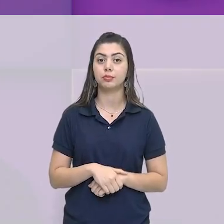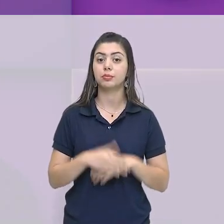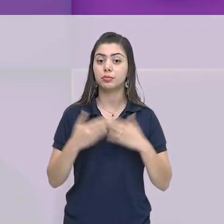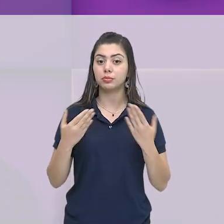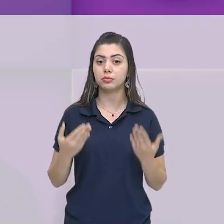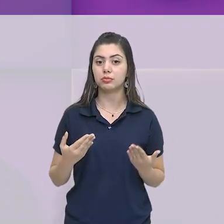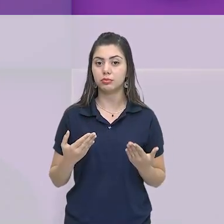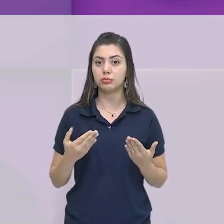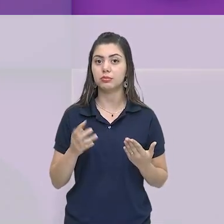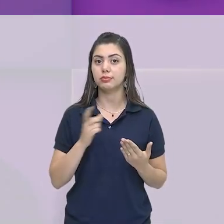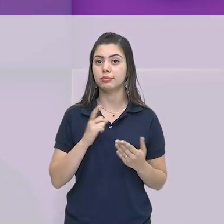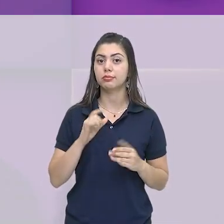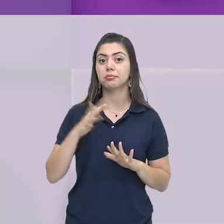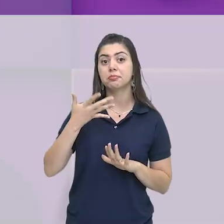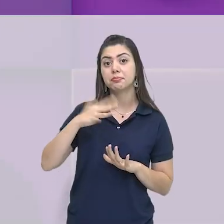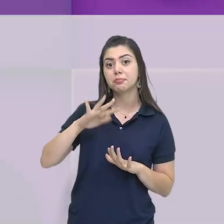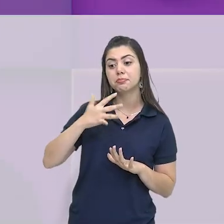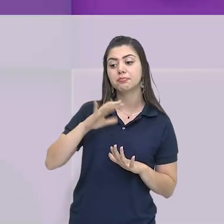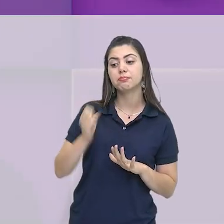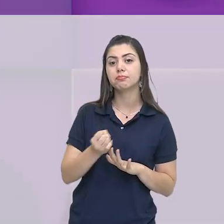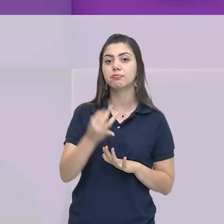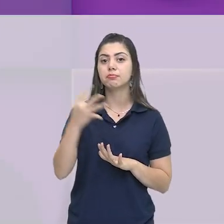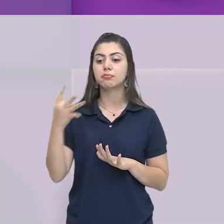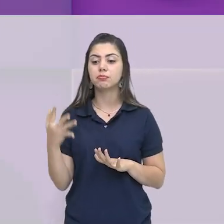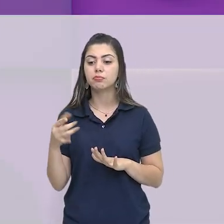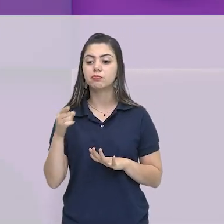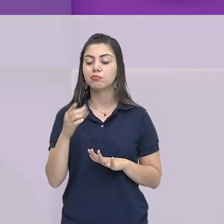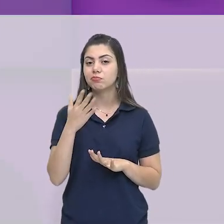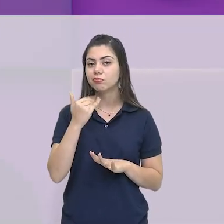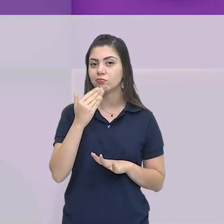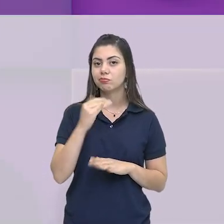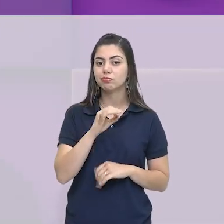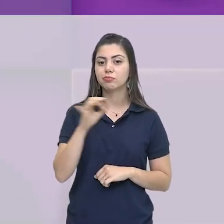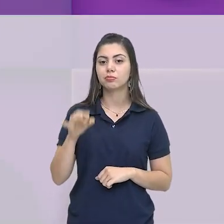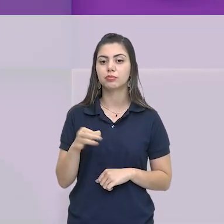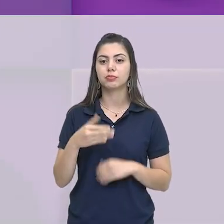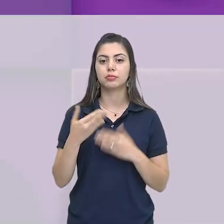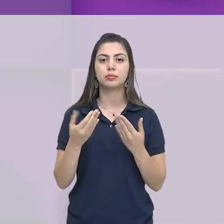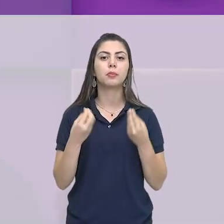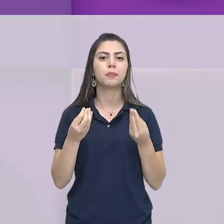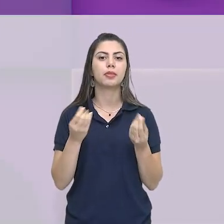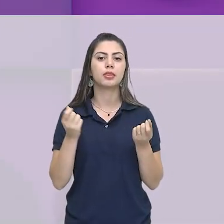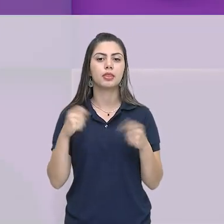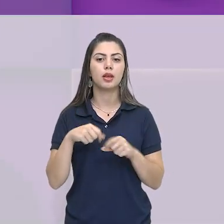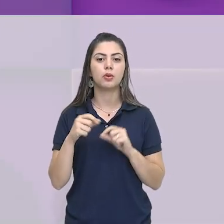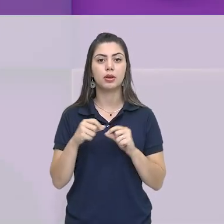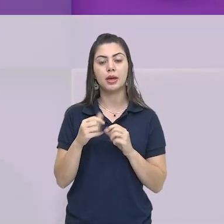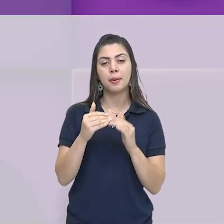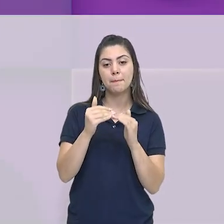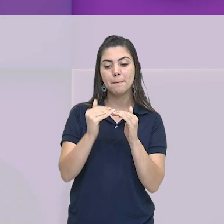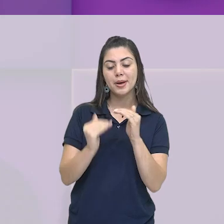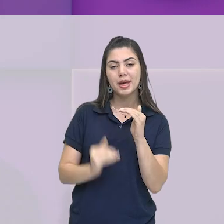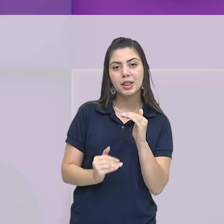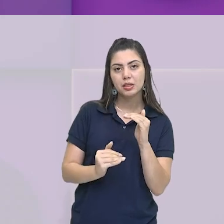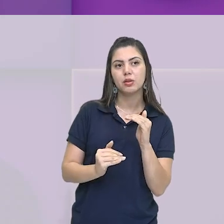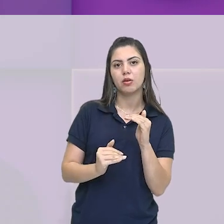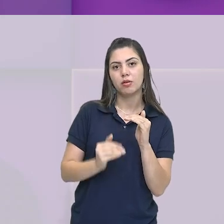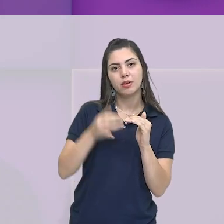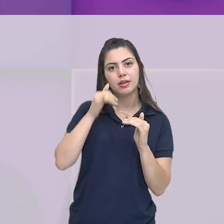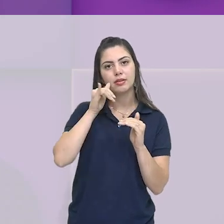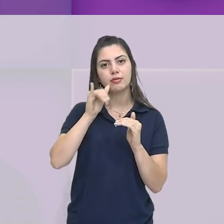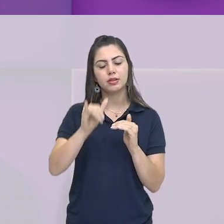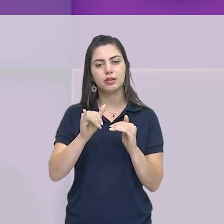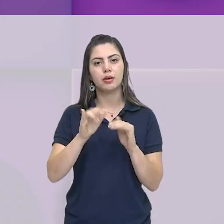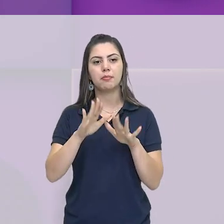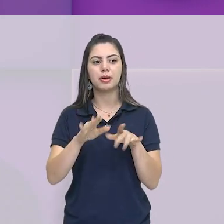Nós se tem uma estimativa para que você não ofereça a menos do que o necessário